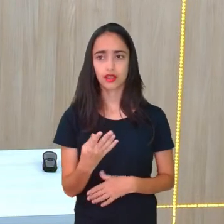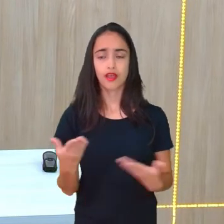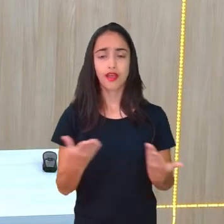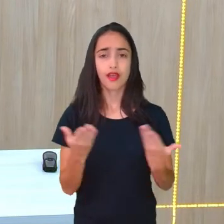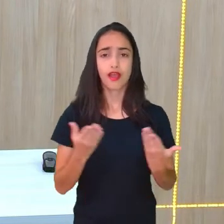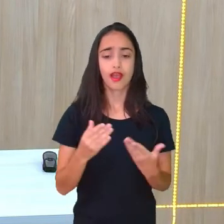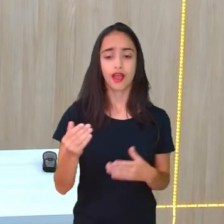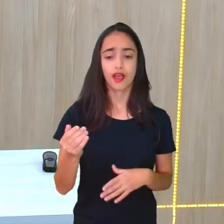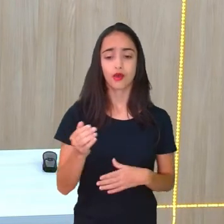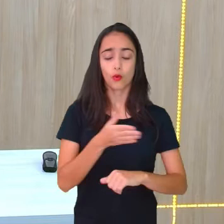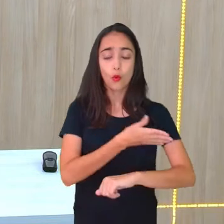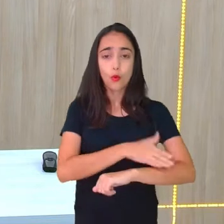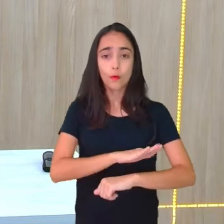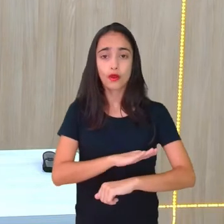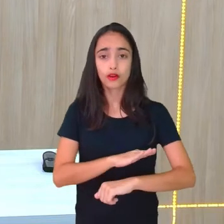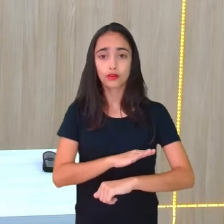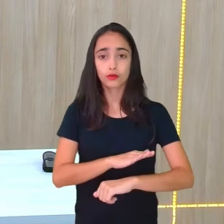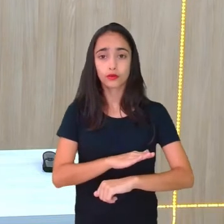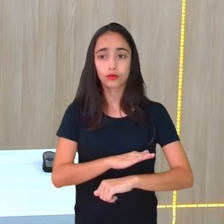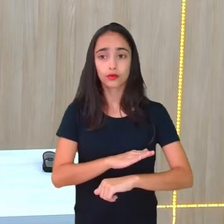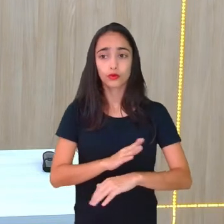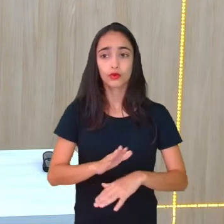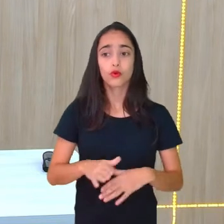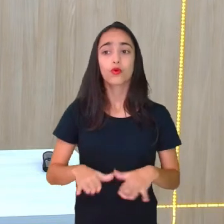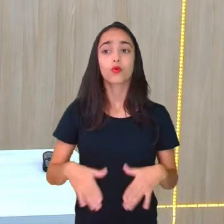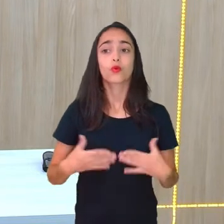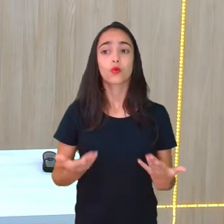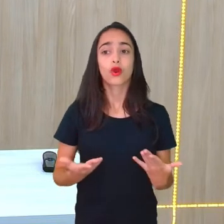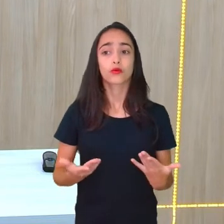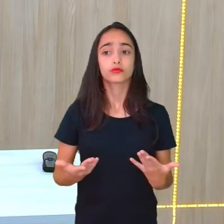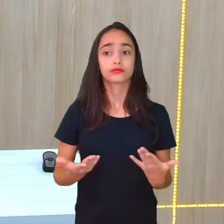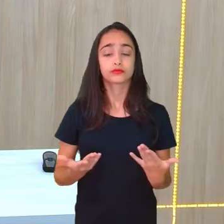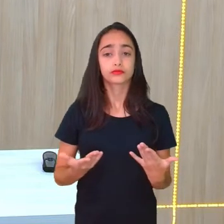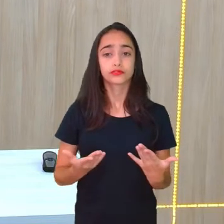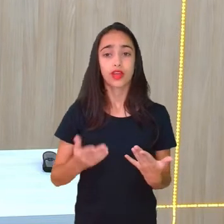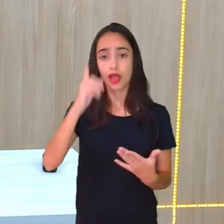aqui, ó. Um branco. E o malhado? E o amarelo?